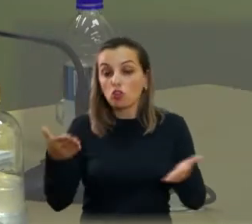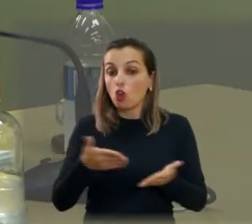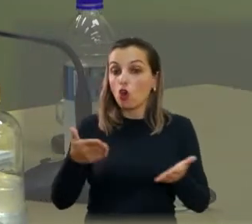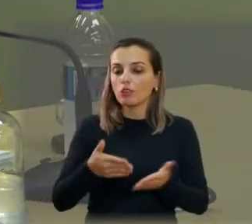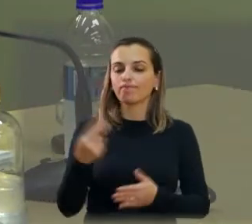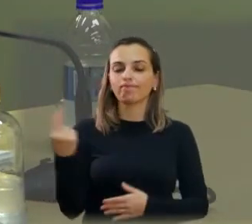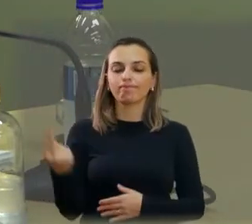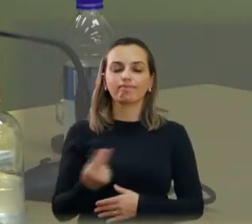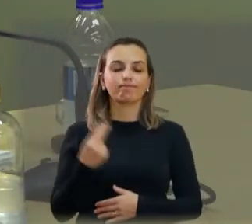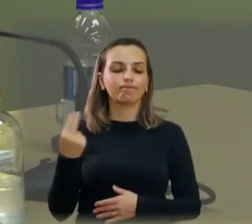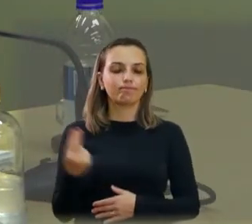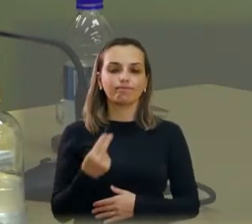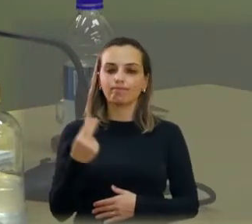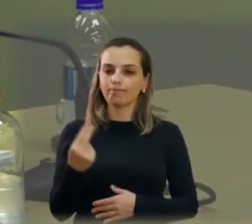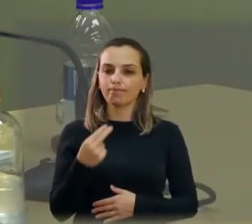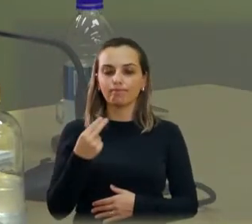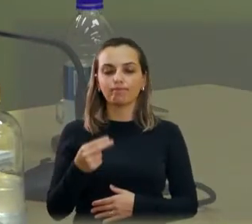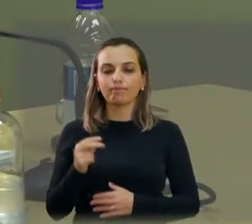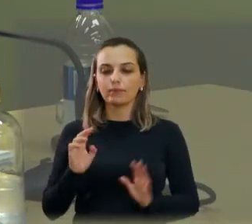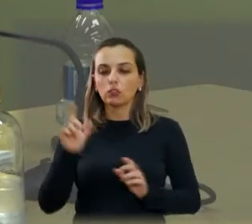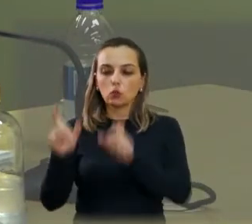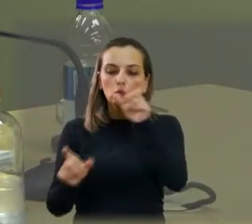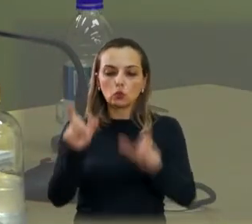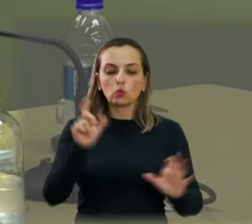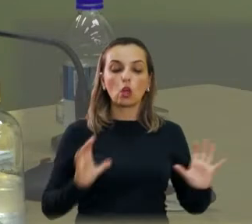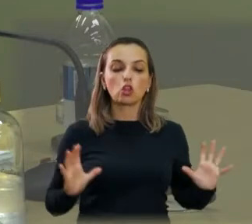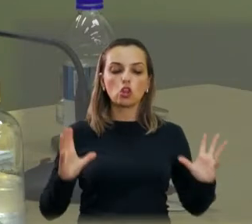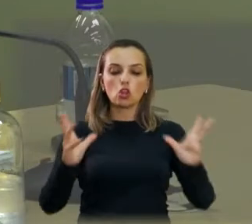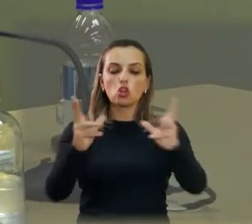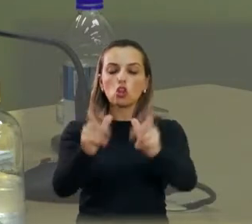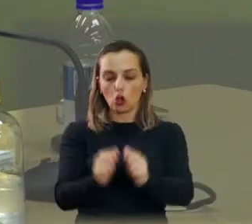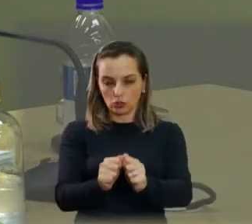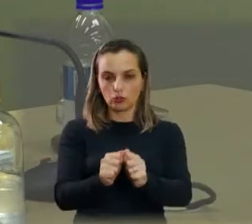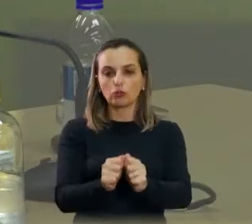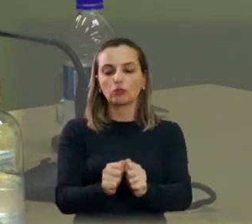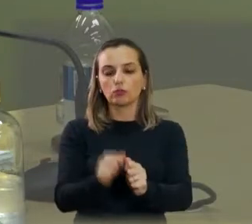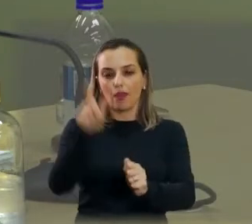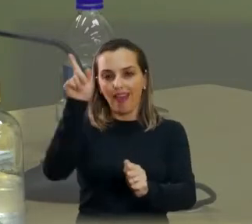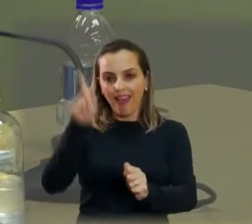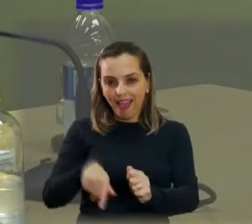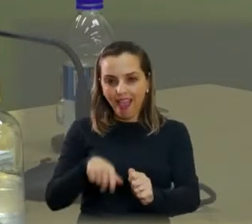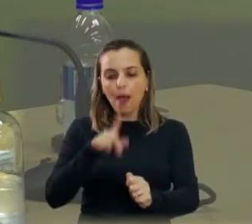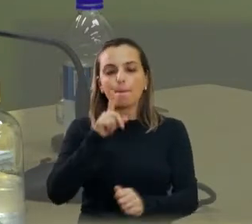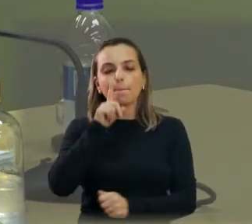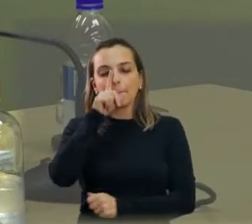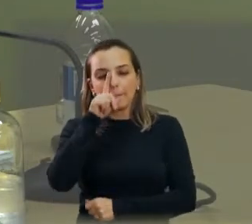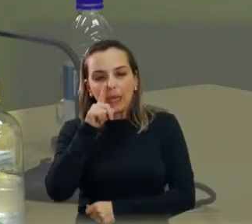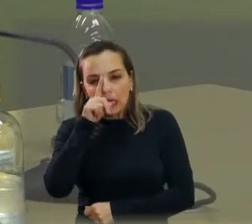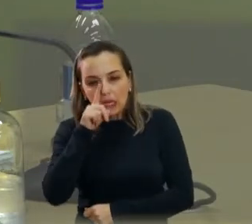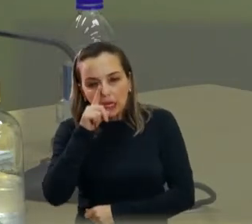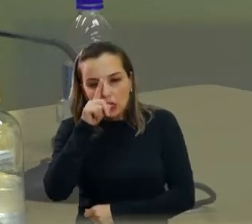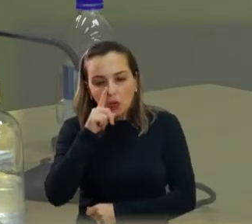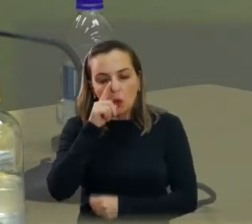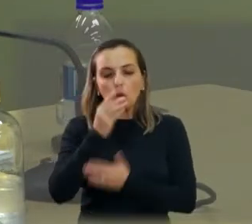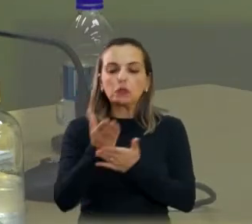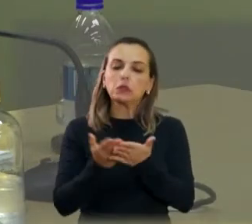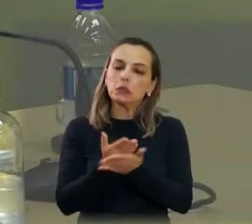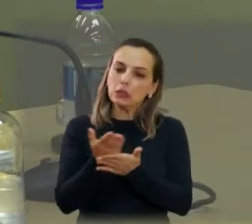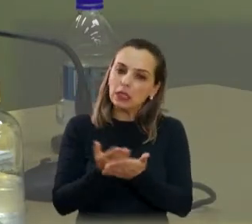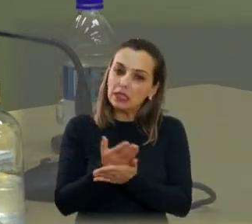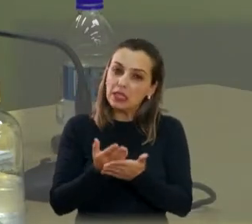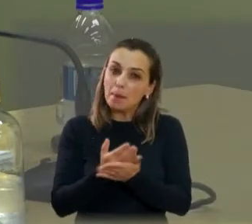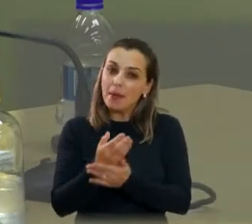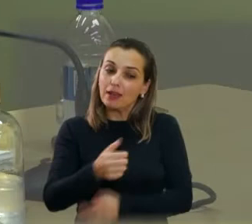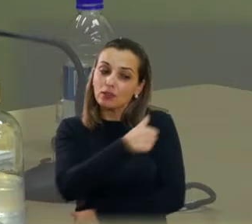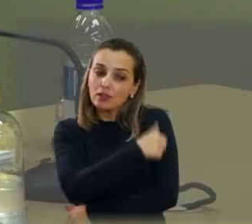né? E todos os que se encontram no Melhado são pacientes que têm um quadro que necessita de cuidados médicos e de